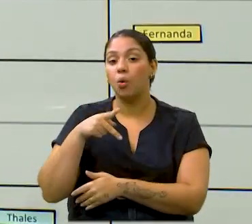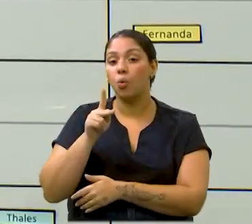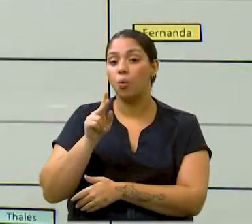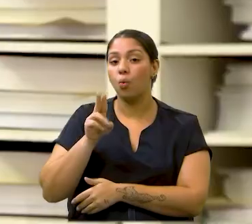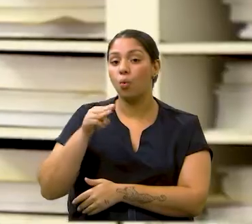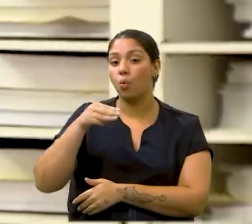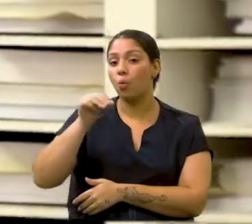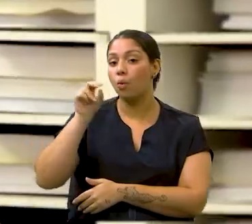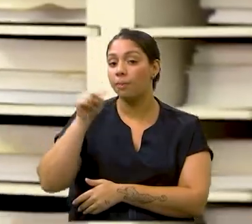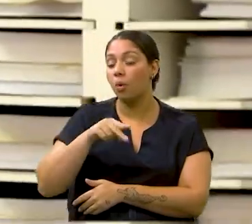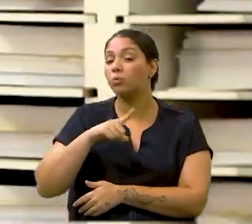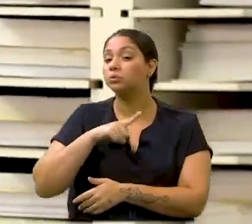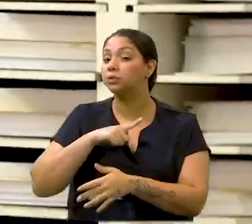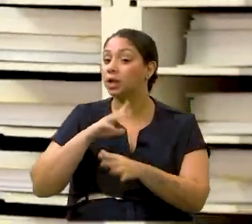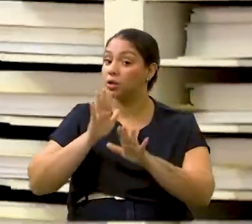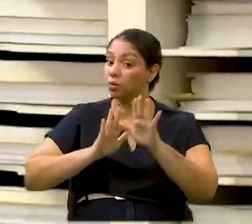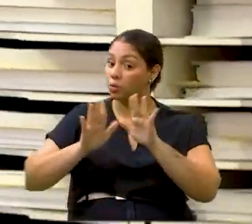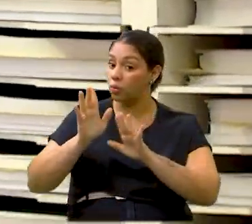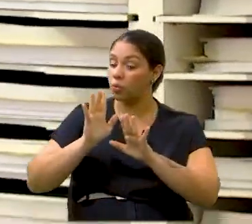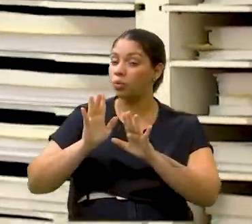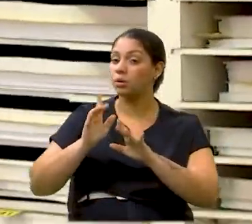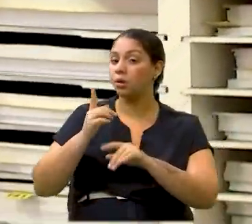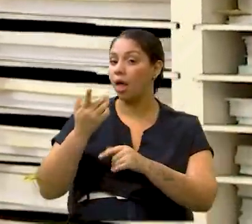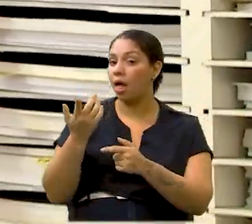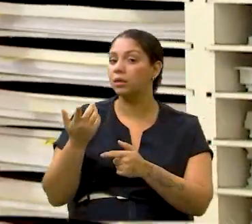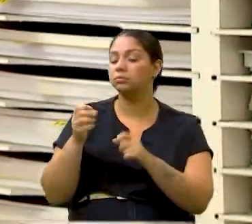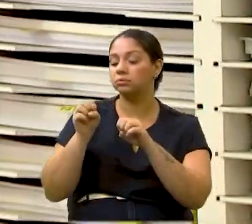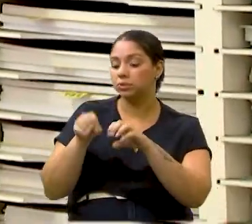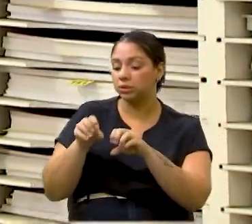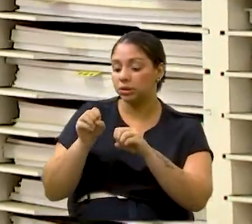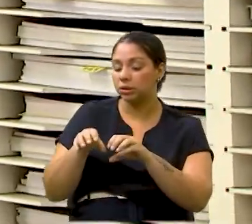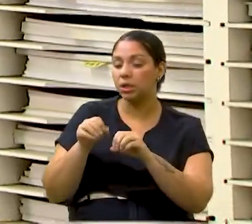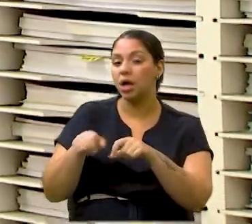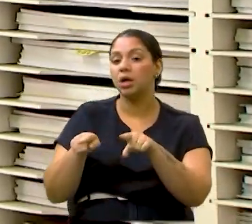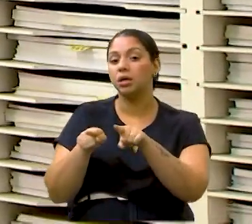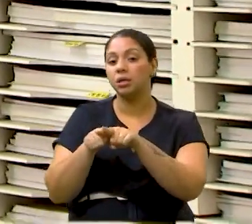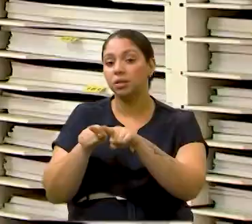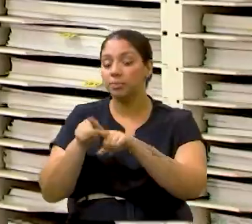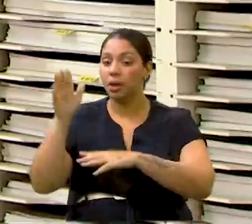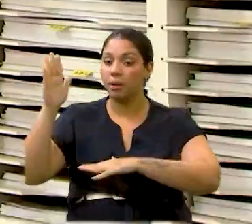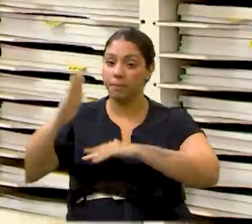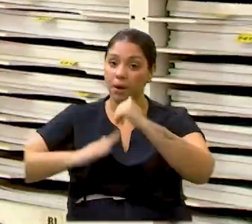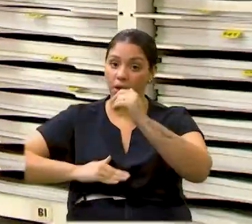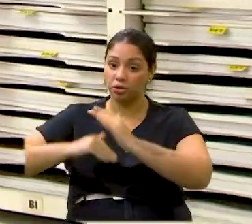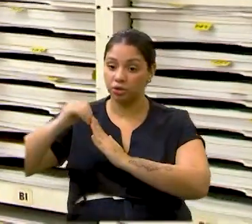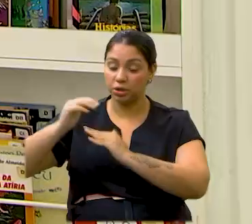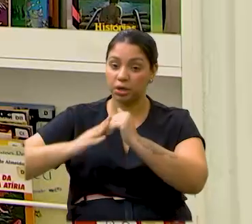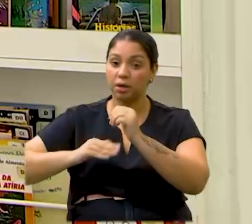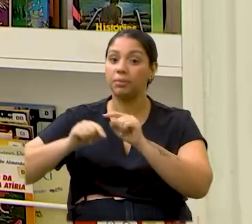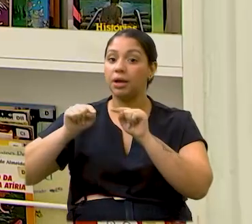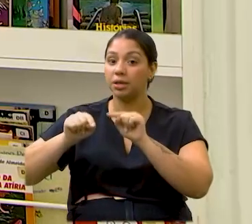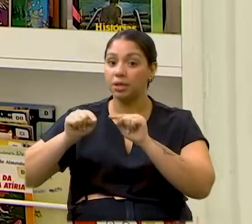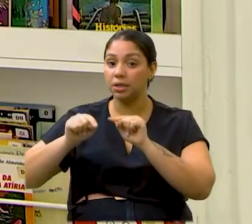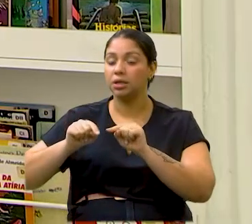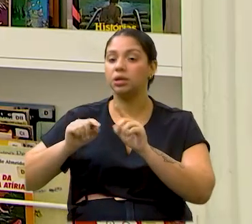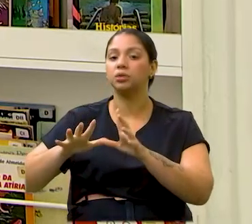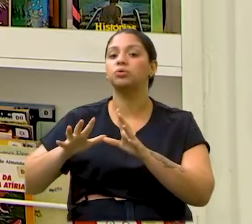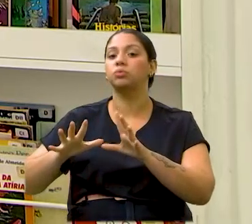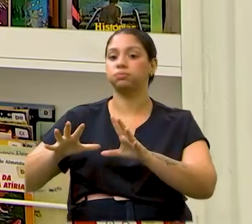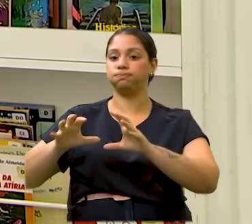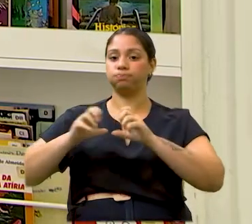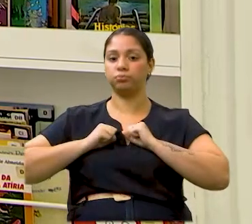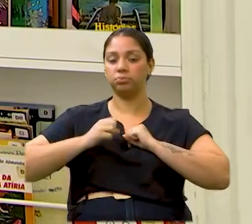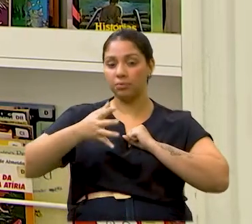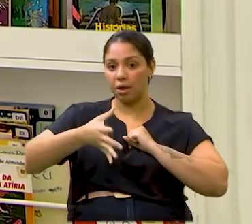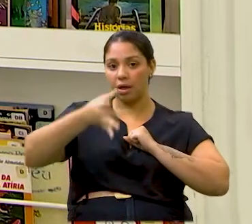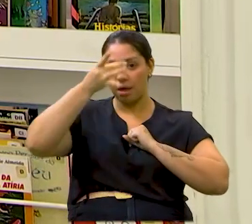esse cuidado para olhar, orientar a criança, ensiná-la e fazê-la com que pratique para que realmente isso se torne dela,